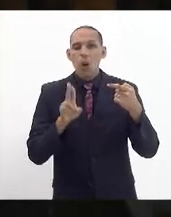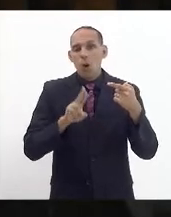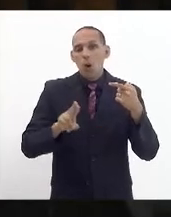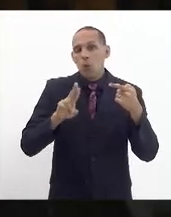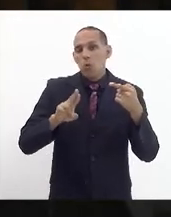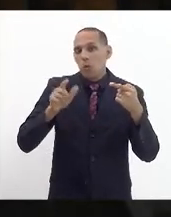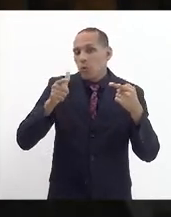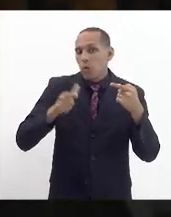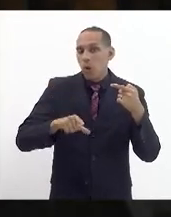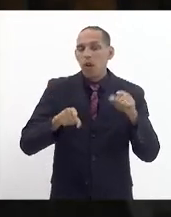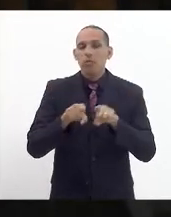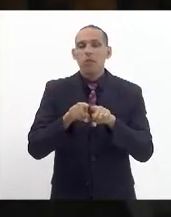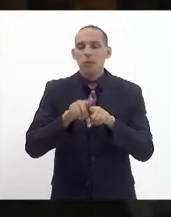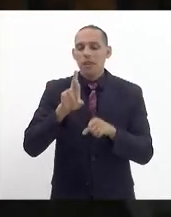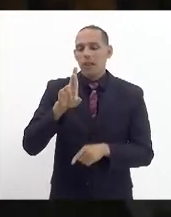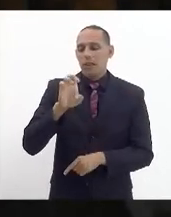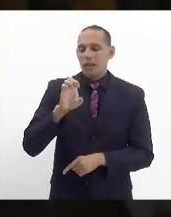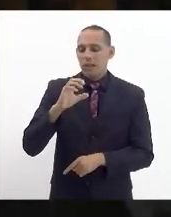reutilização e da reciclagem.